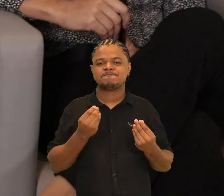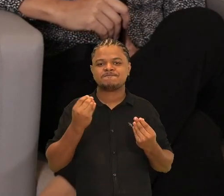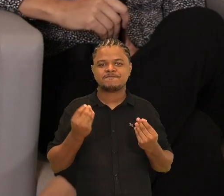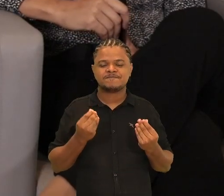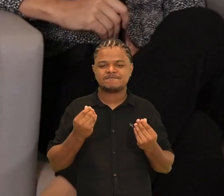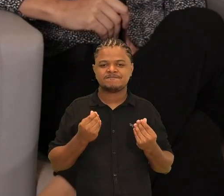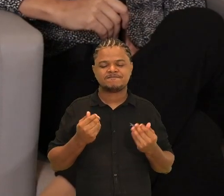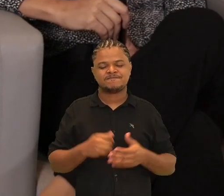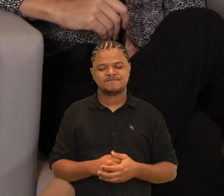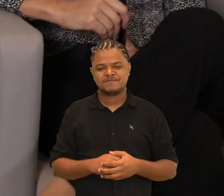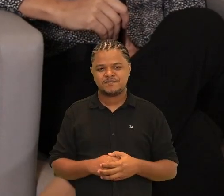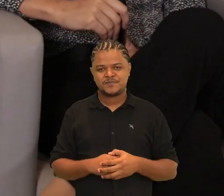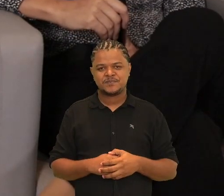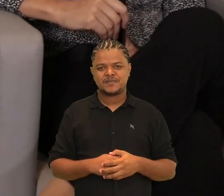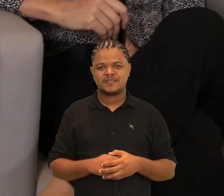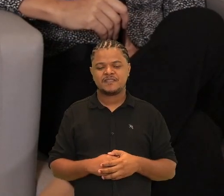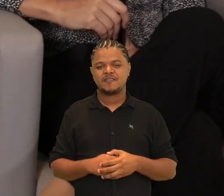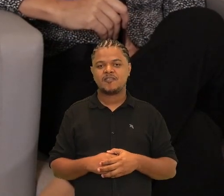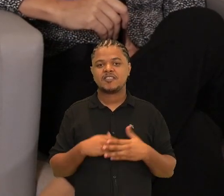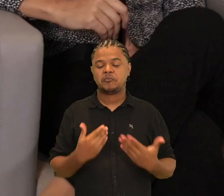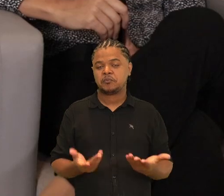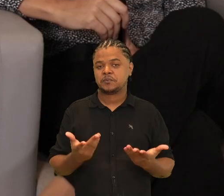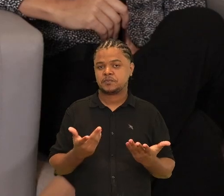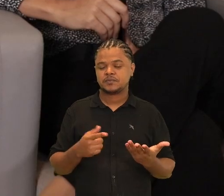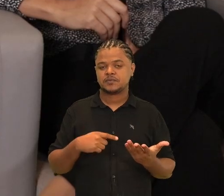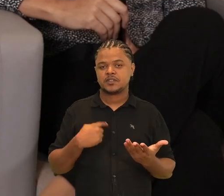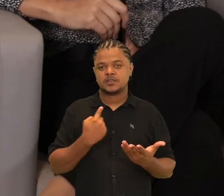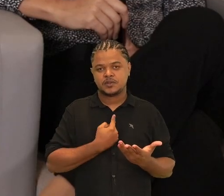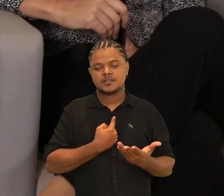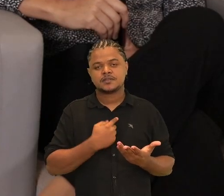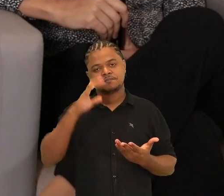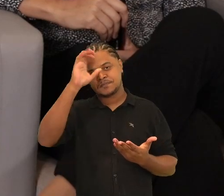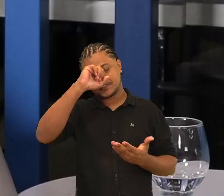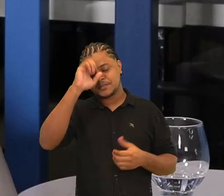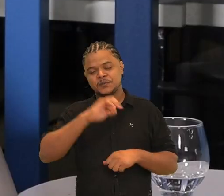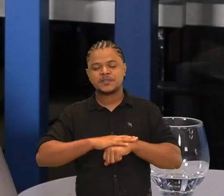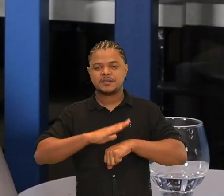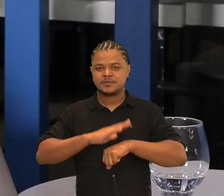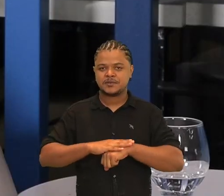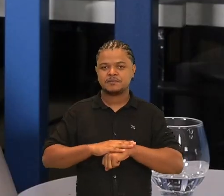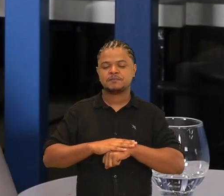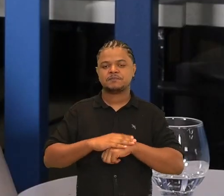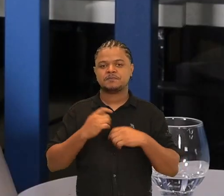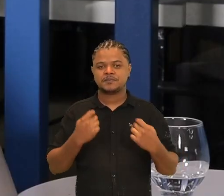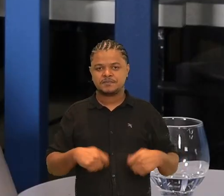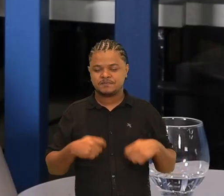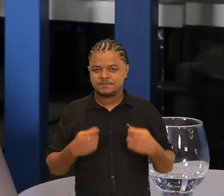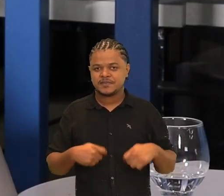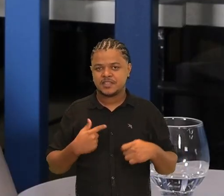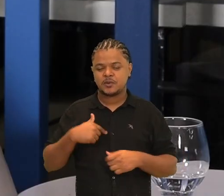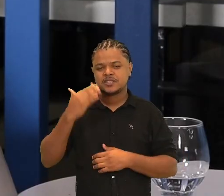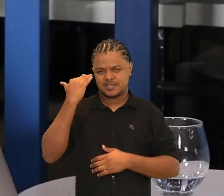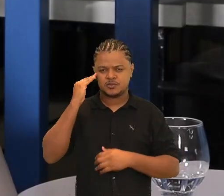tivesse previsto, né? Mas assim, eu entendo, né, que a gente precisa ter esse autocuidado. Hoje eu entendo